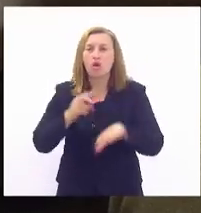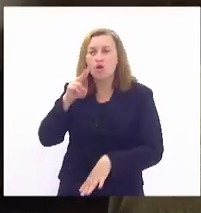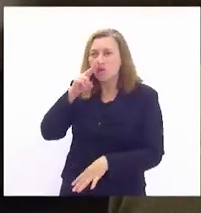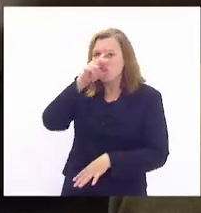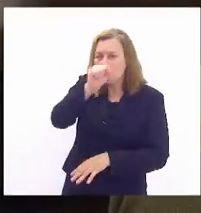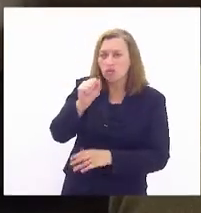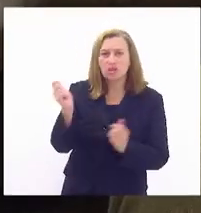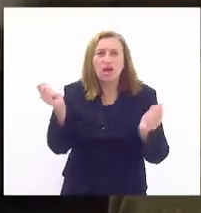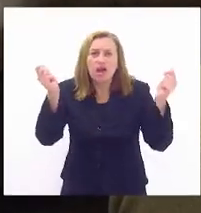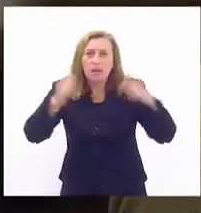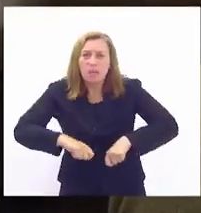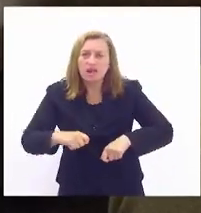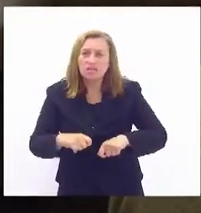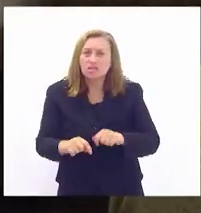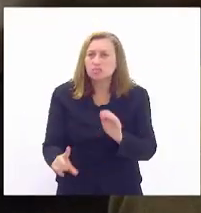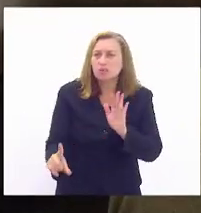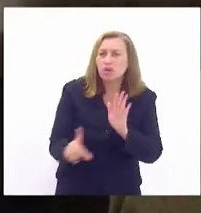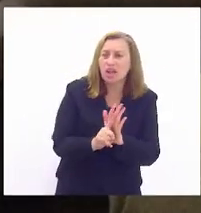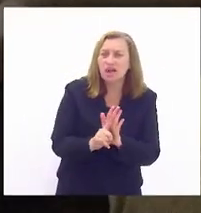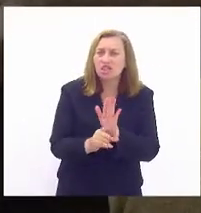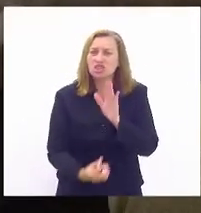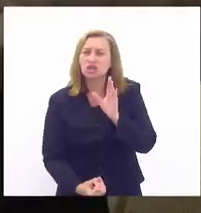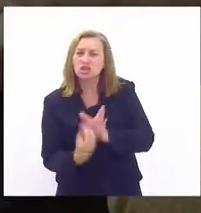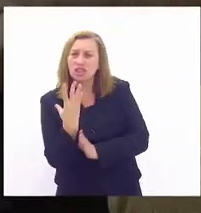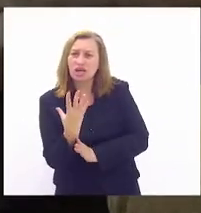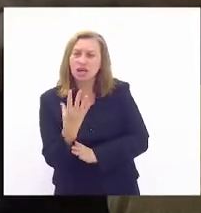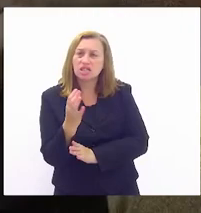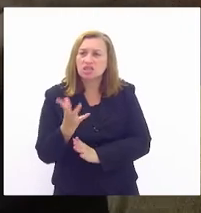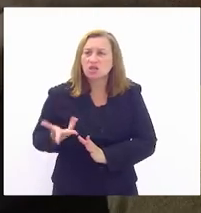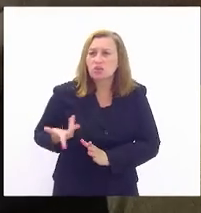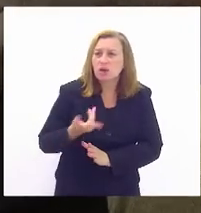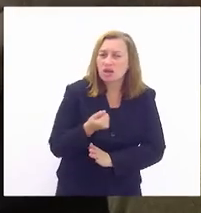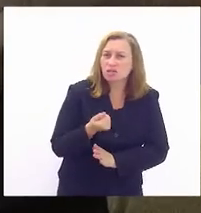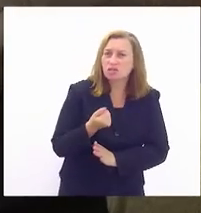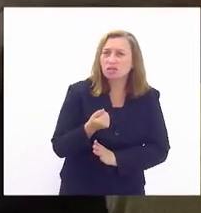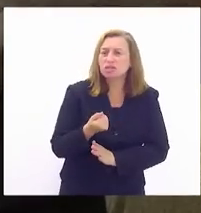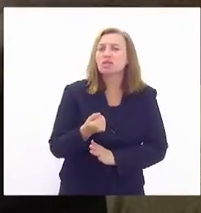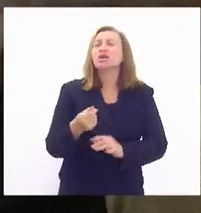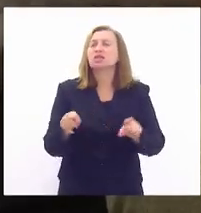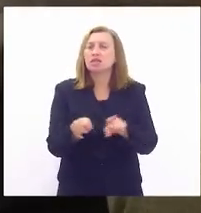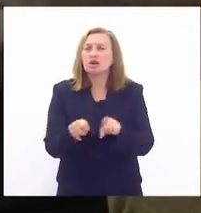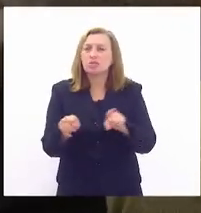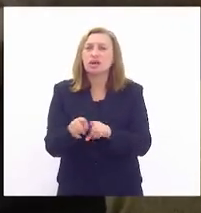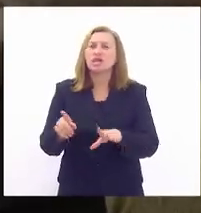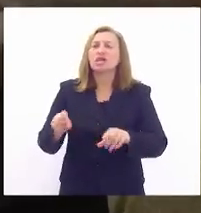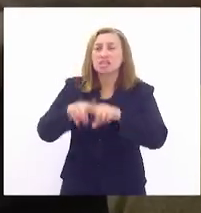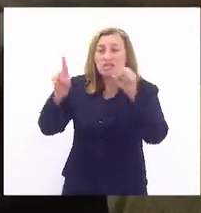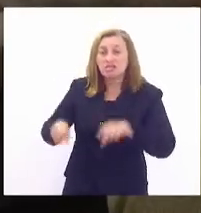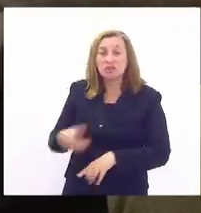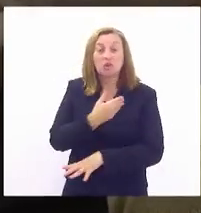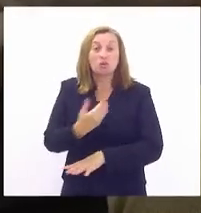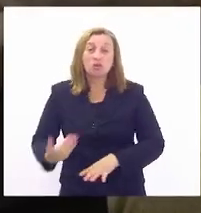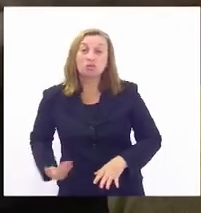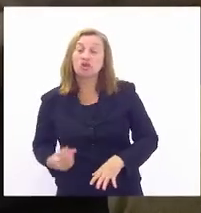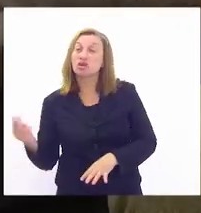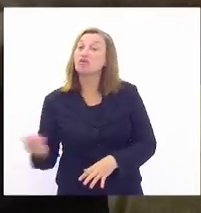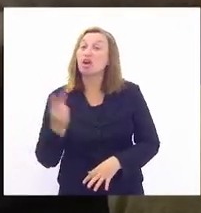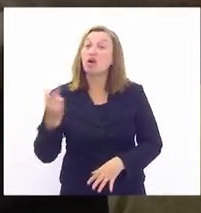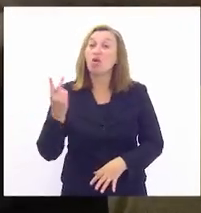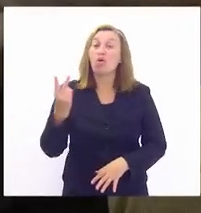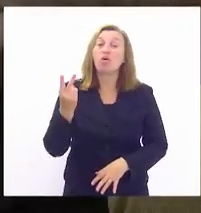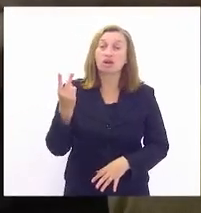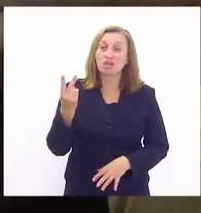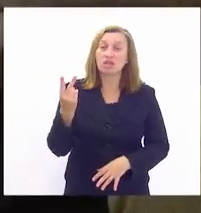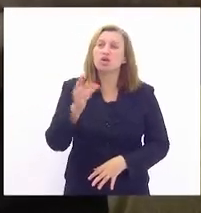capacitados, por legislação eficiente e por legisladores e servidores públicos que prezem, sobretudo, o que